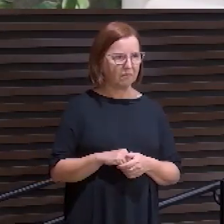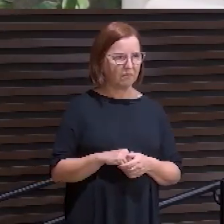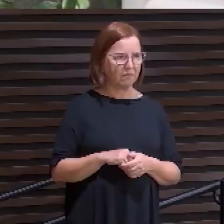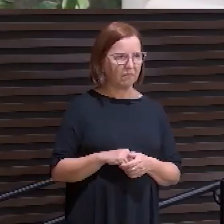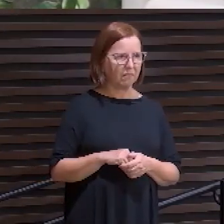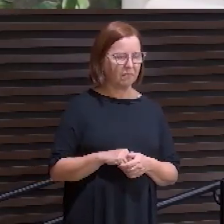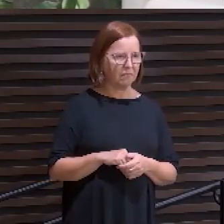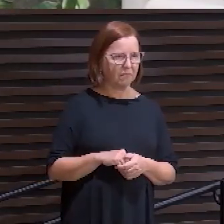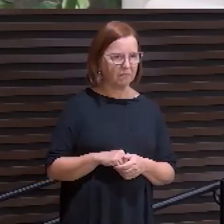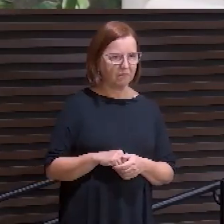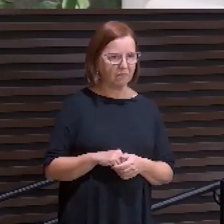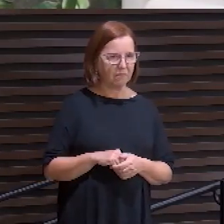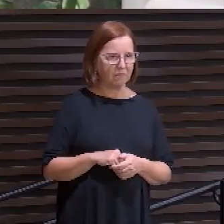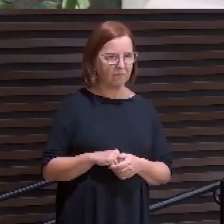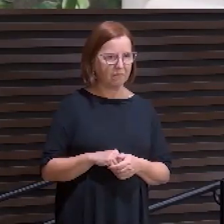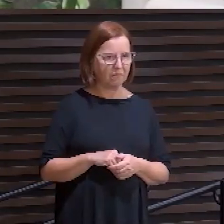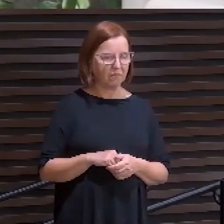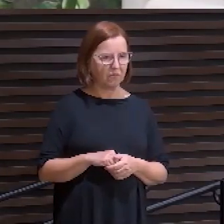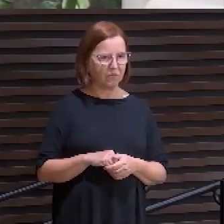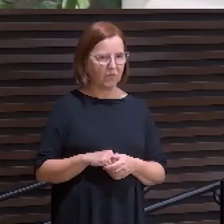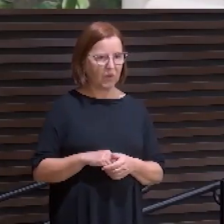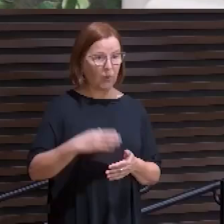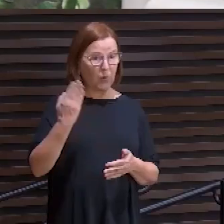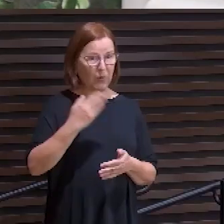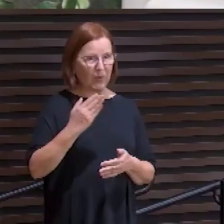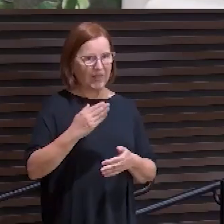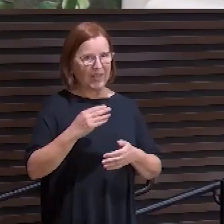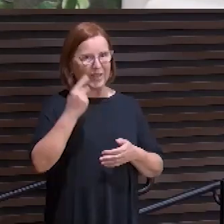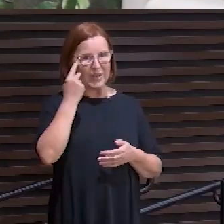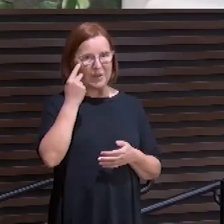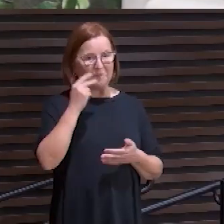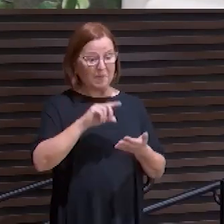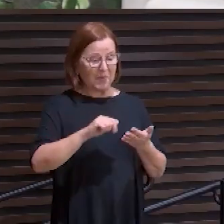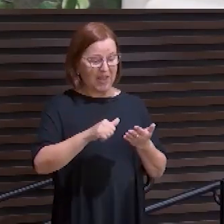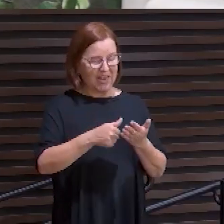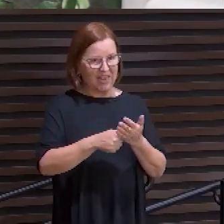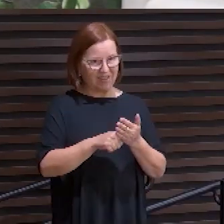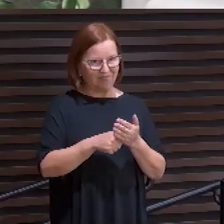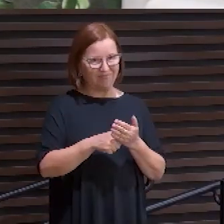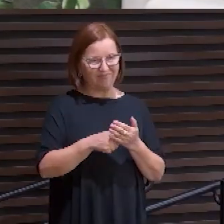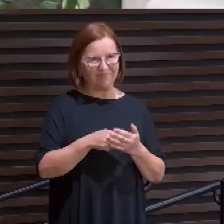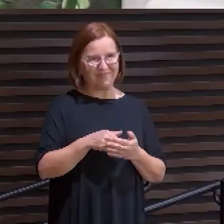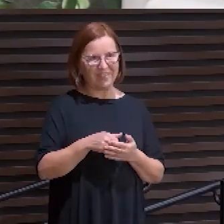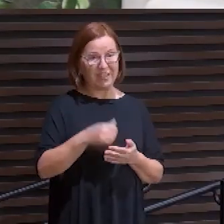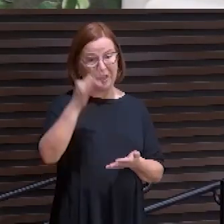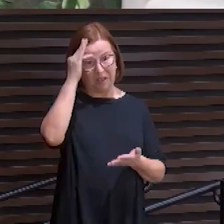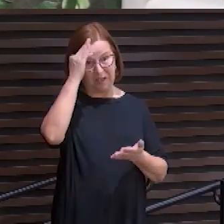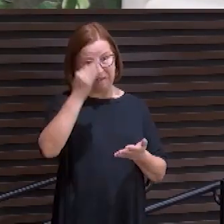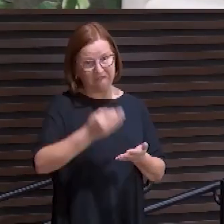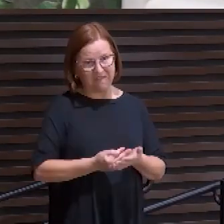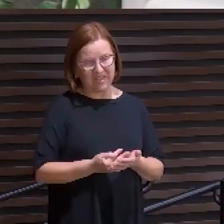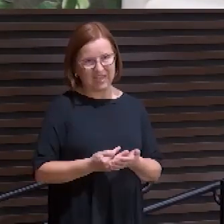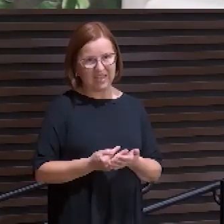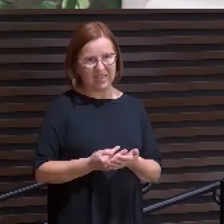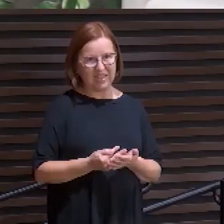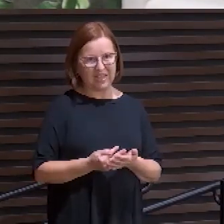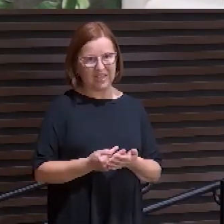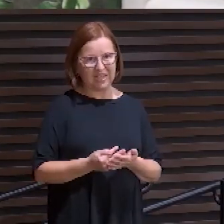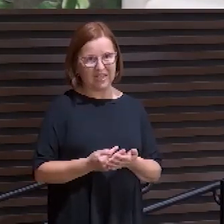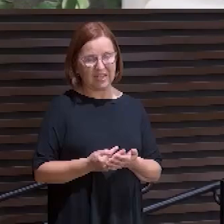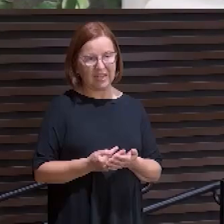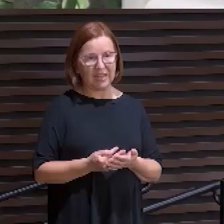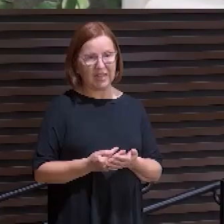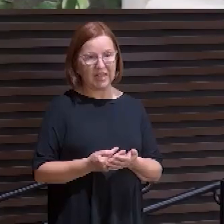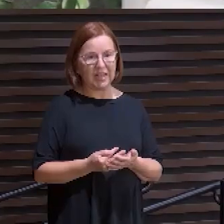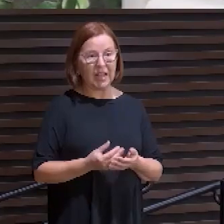Um teste severo para o exame de identificação da fé é como nós somos vistos